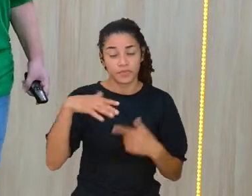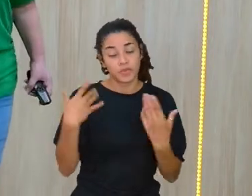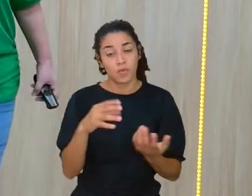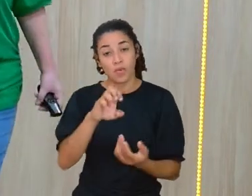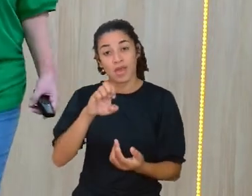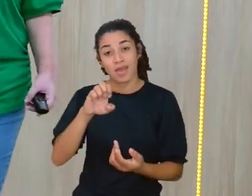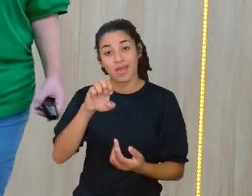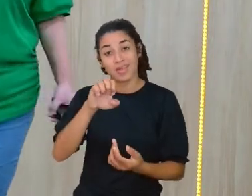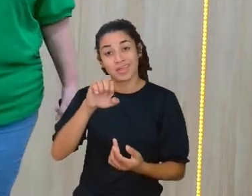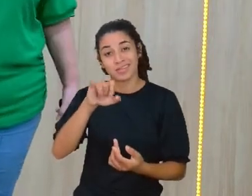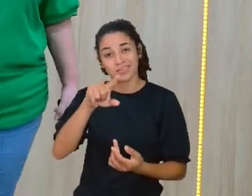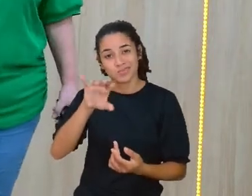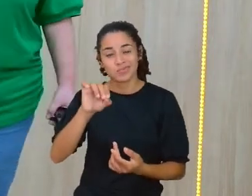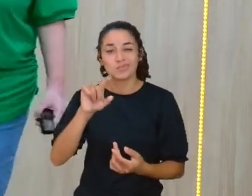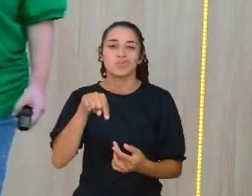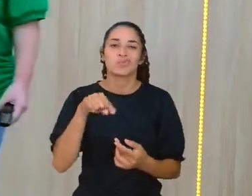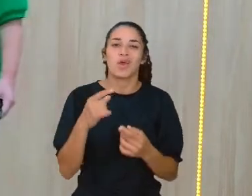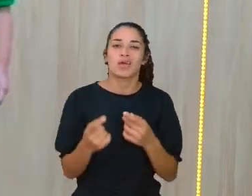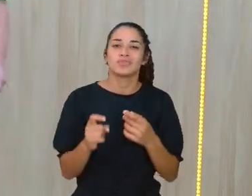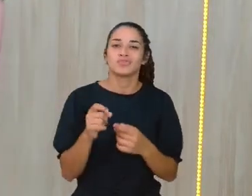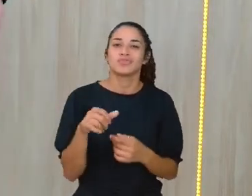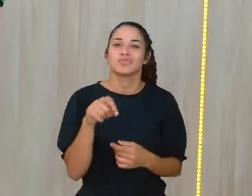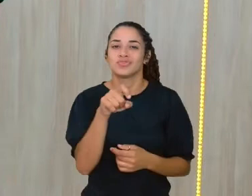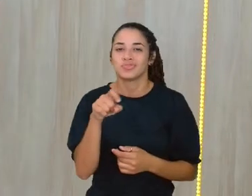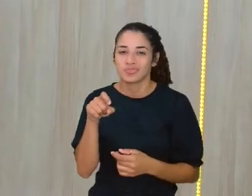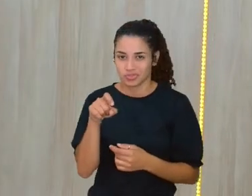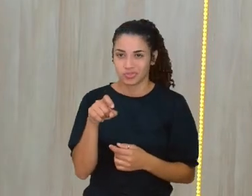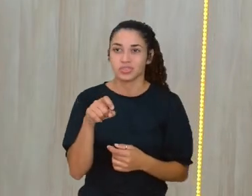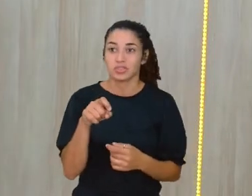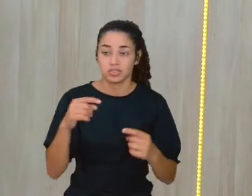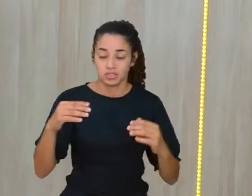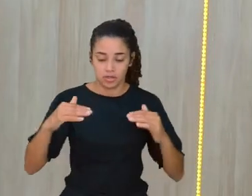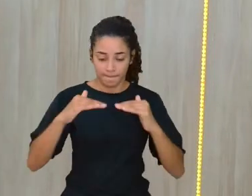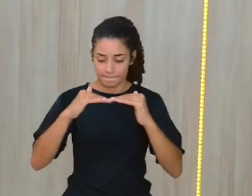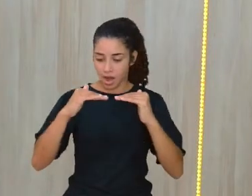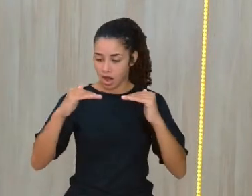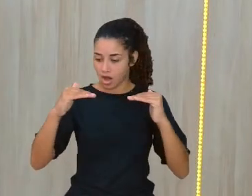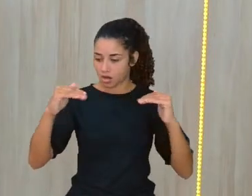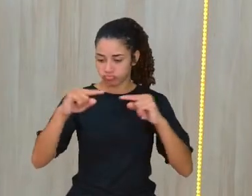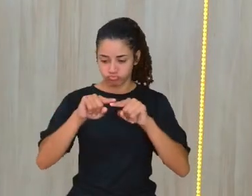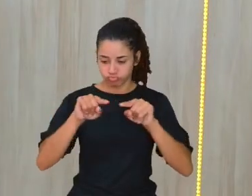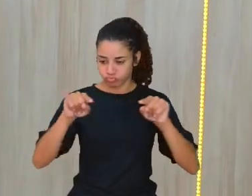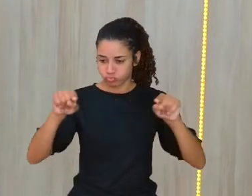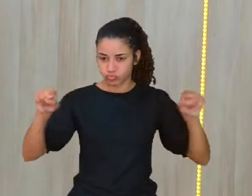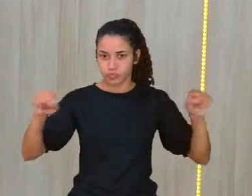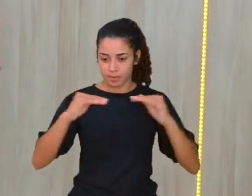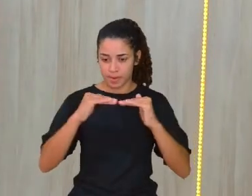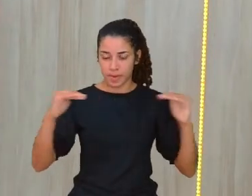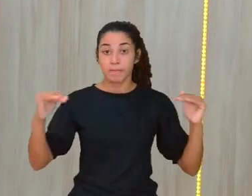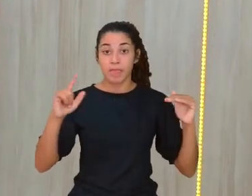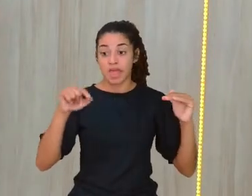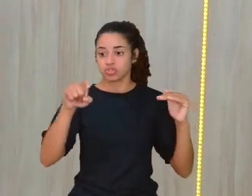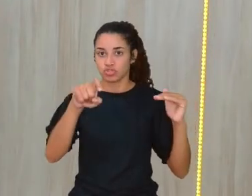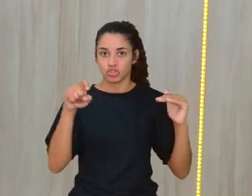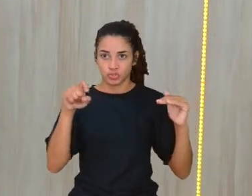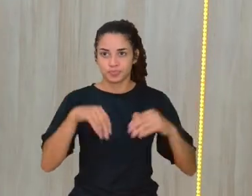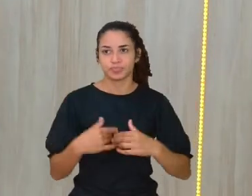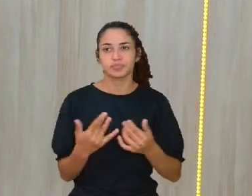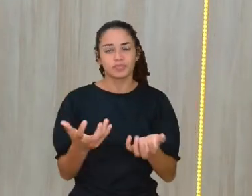simetria é o eixo X, é o eixo horizontal. E o que é que eu